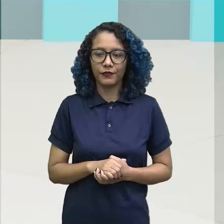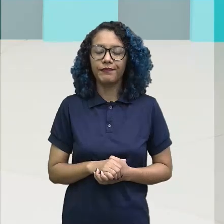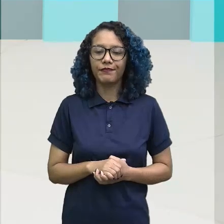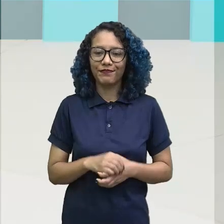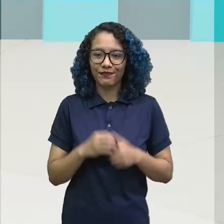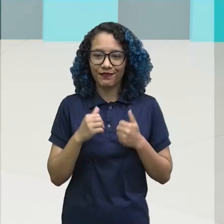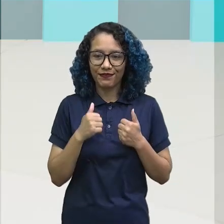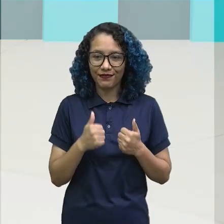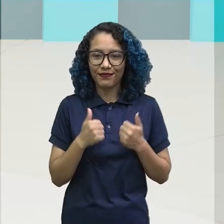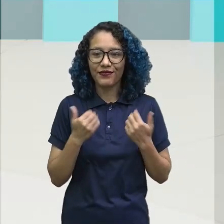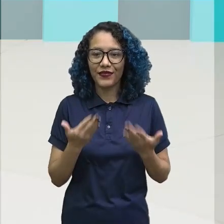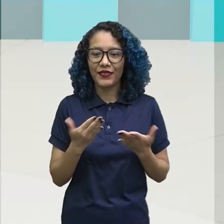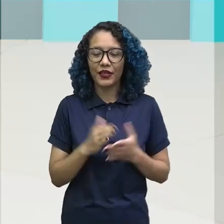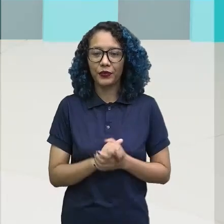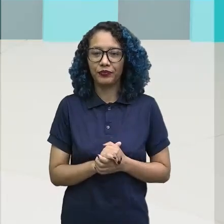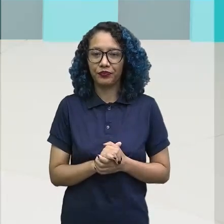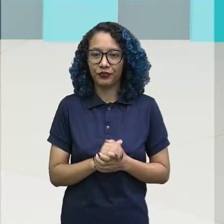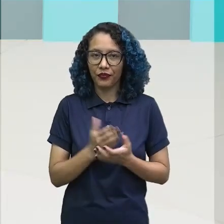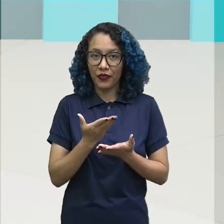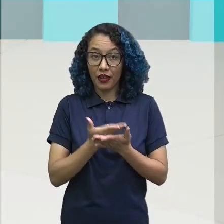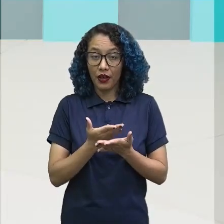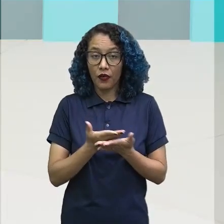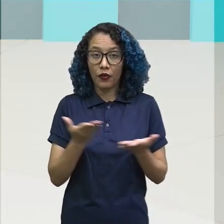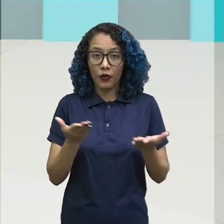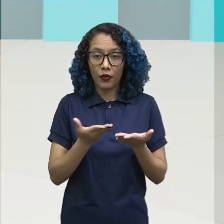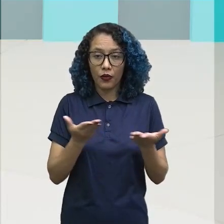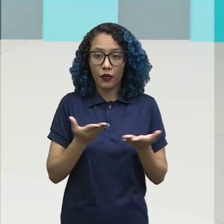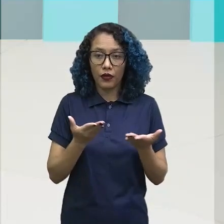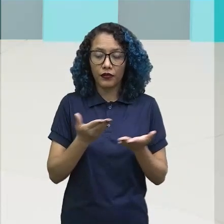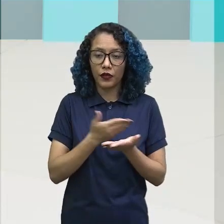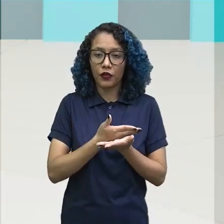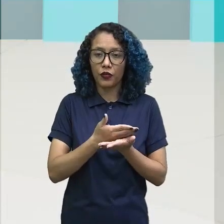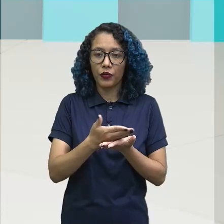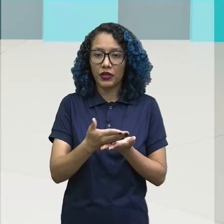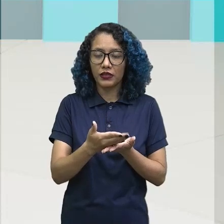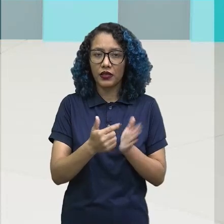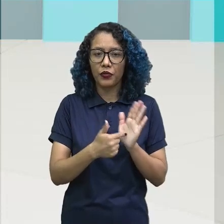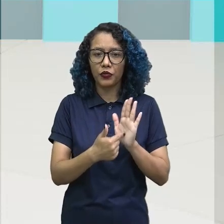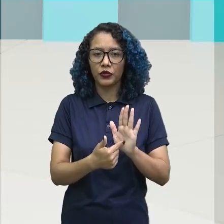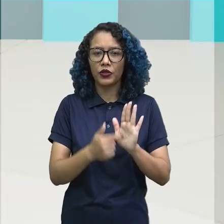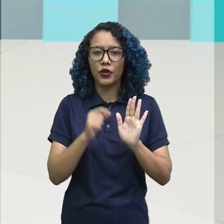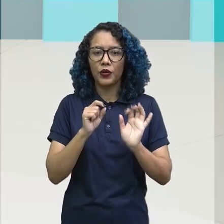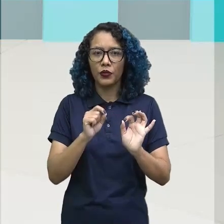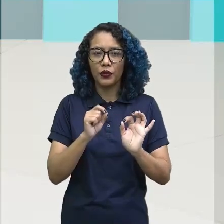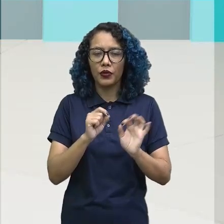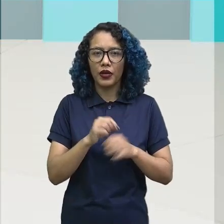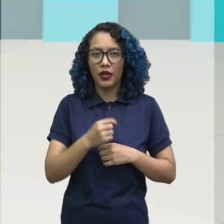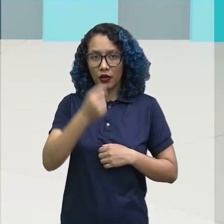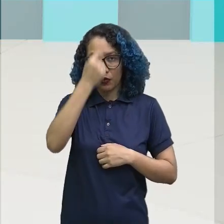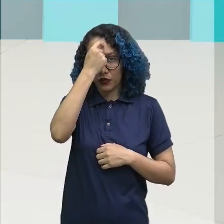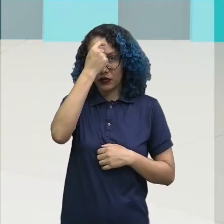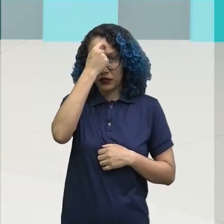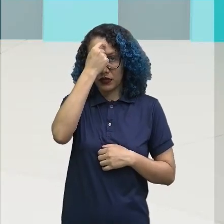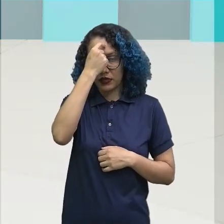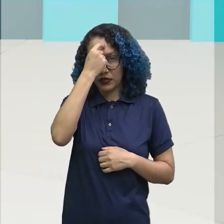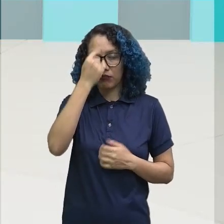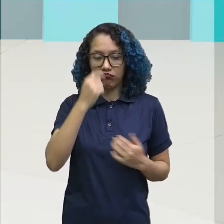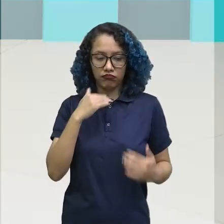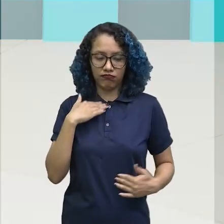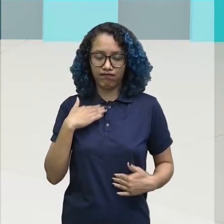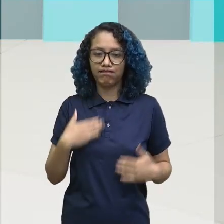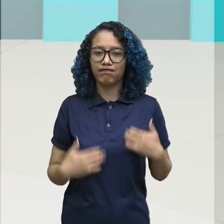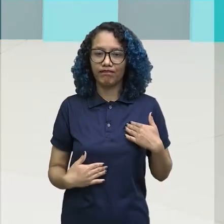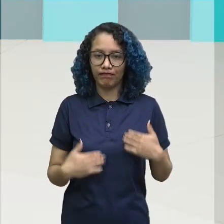Muito bem, então na nossa aula de hoje vamos começar trazendo a consciência sobre o corpo. Então aqui